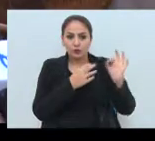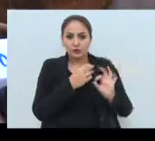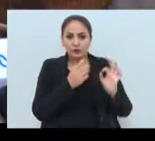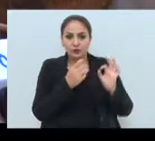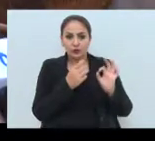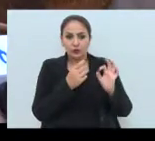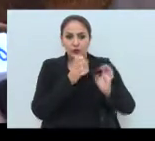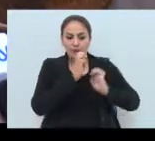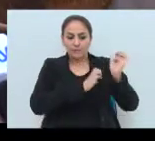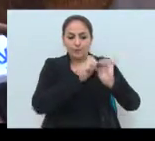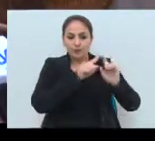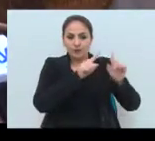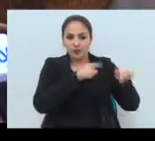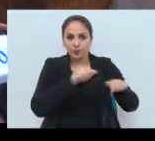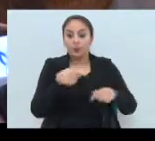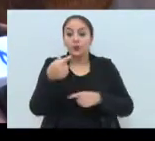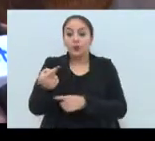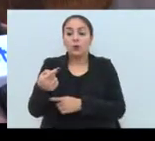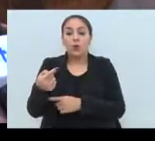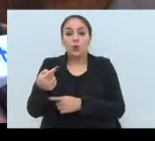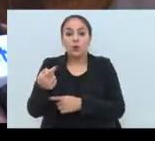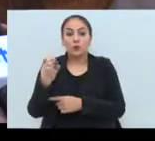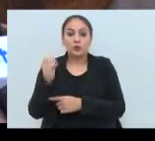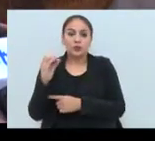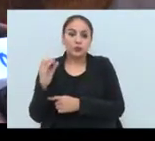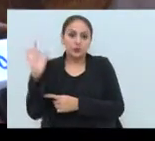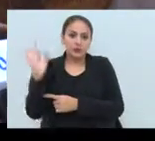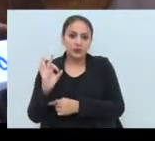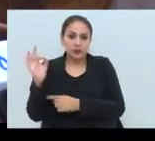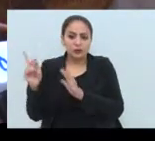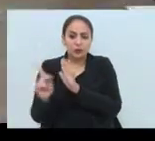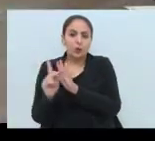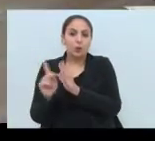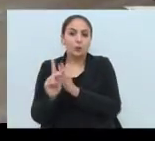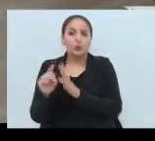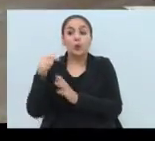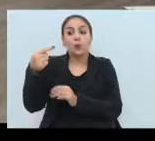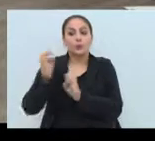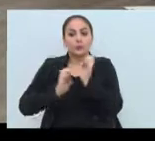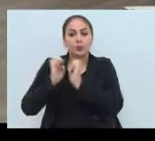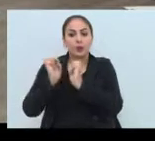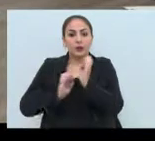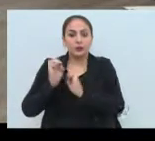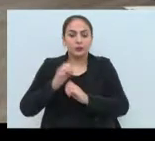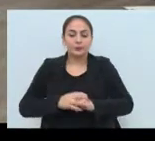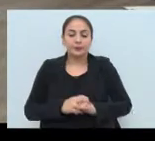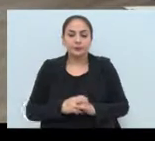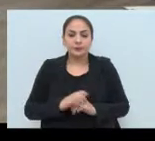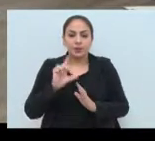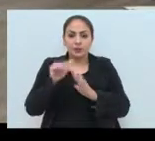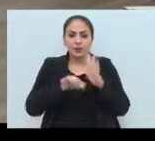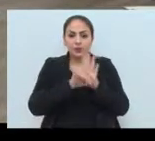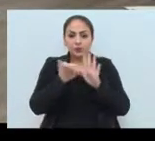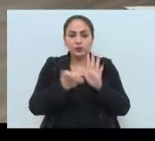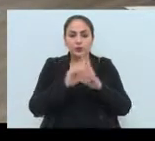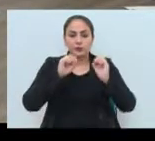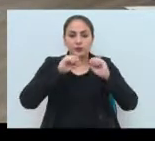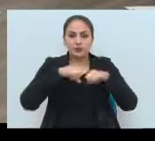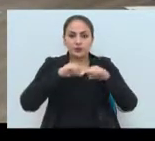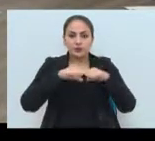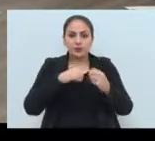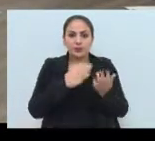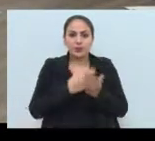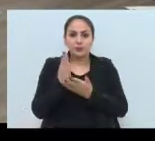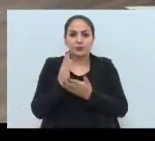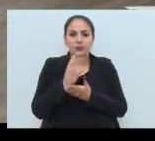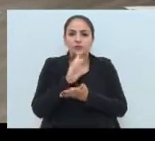empresa pública e o restante com a empresa que ganhar a licitação ou o consórcio. A partir do edital, o sistema de transporte público deve